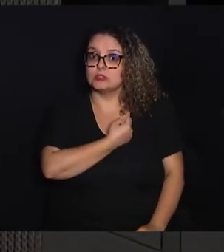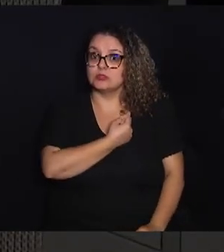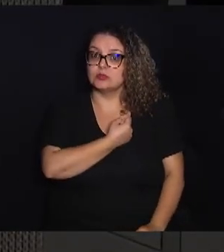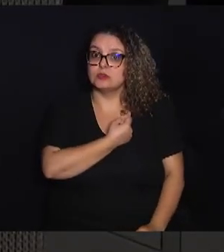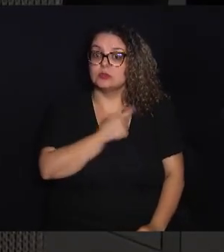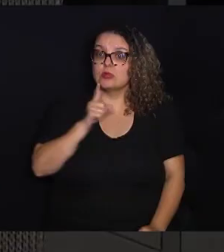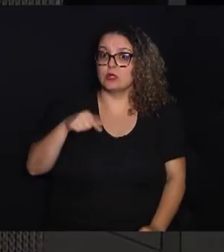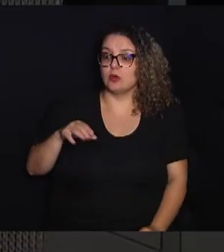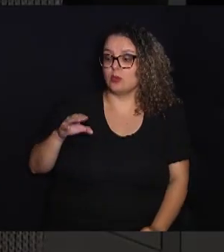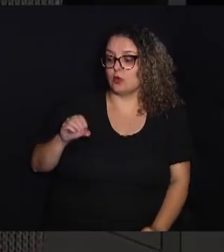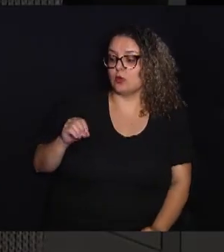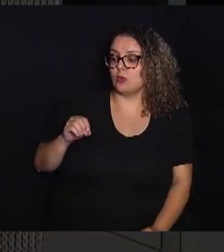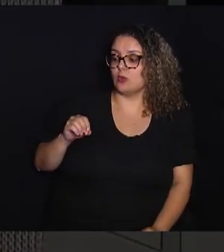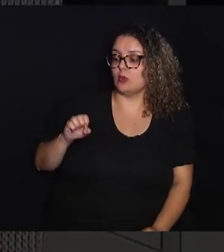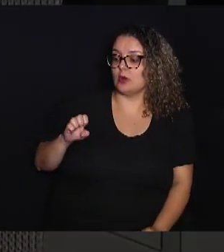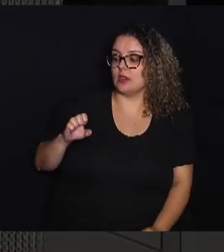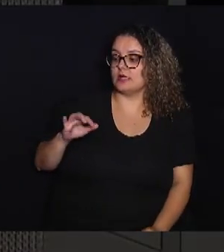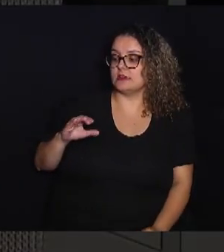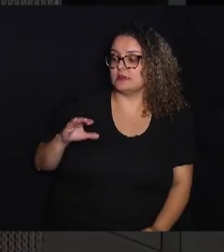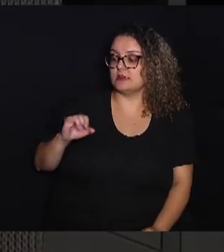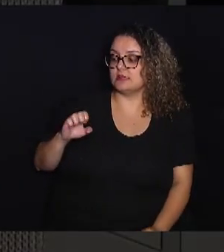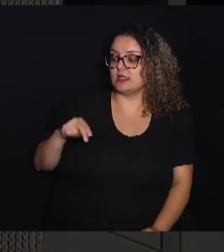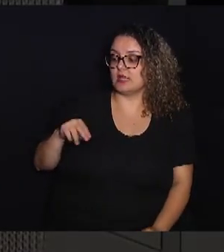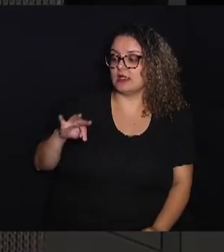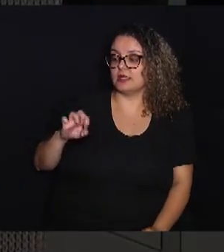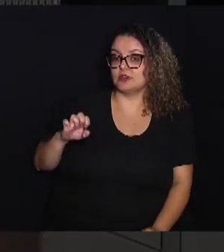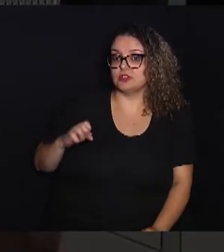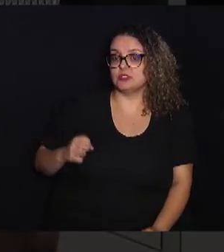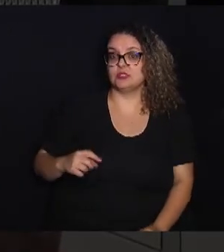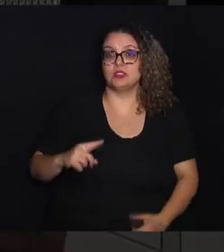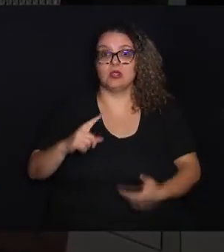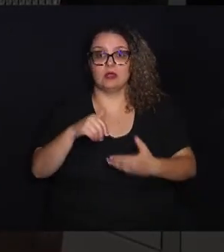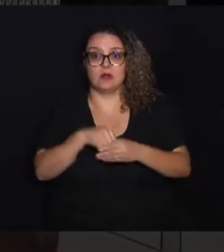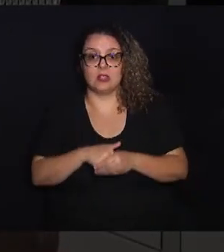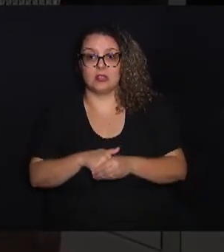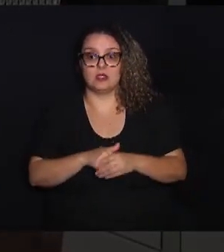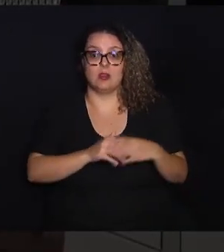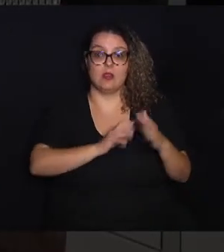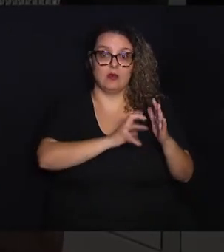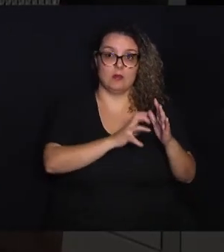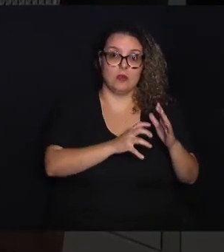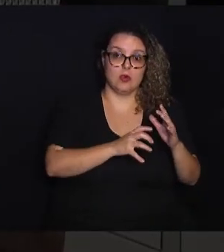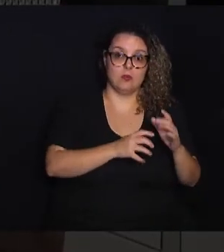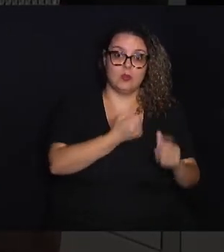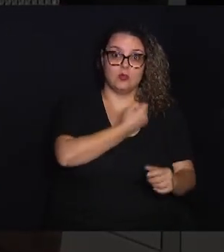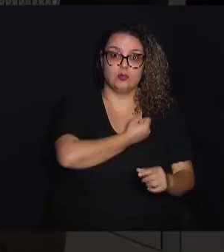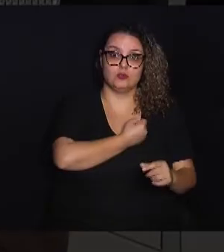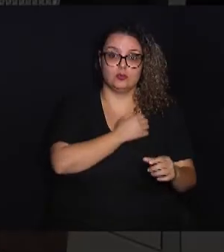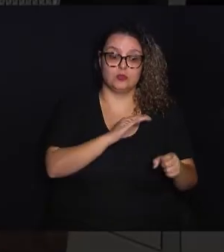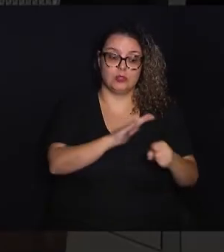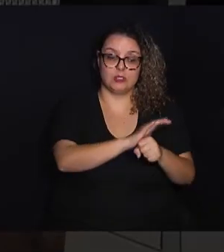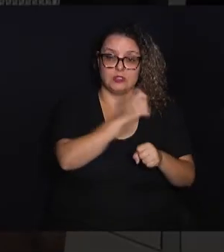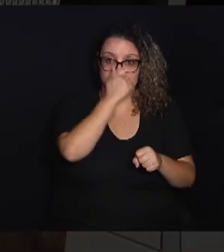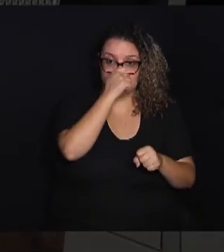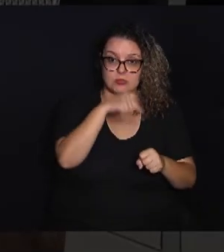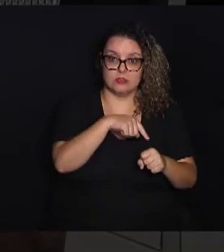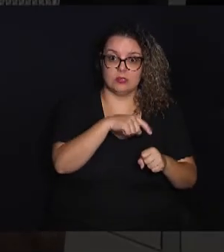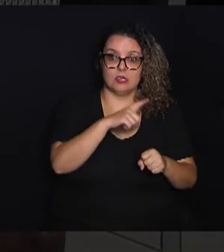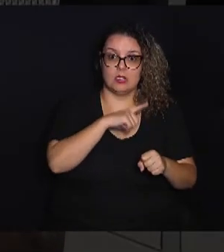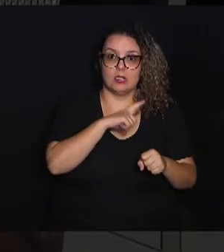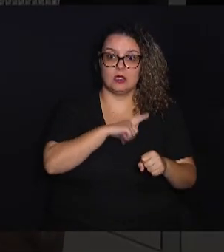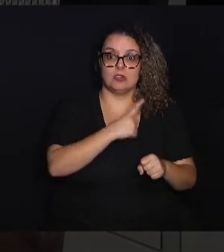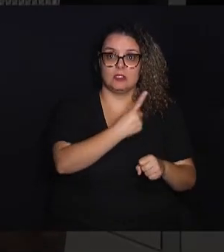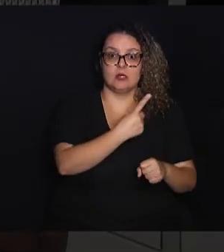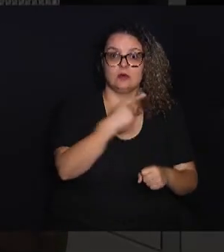o quociente eleitoral. Então, cada vez que o partido preencher aquele número, ele coloca um